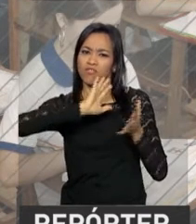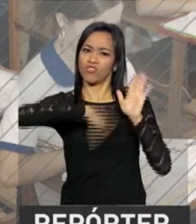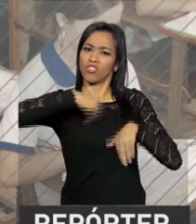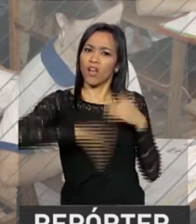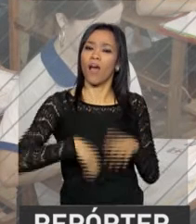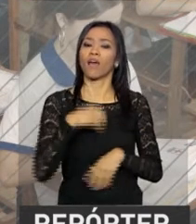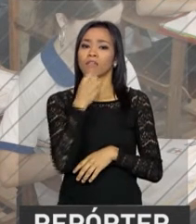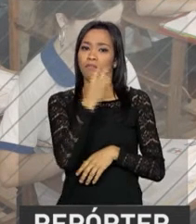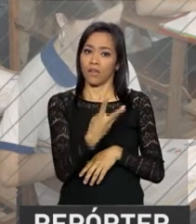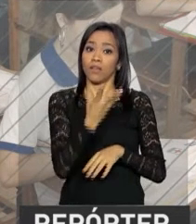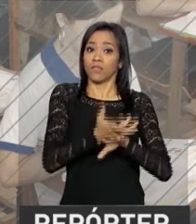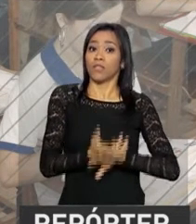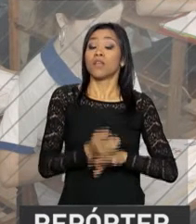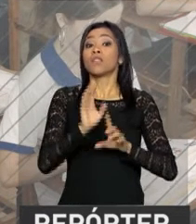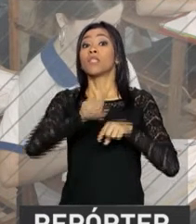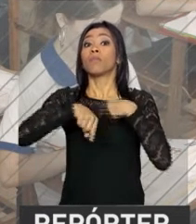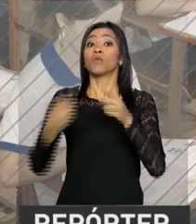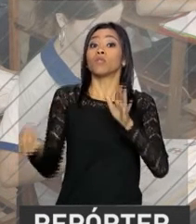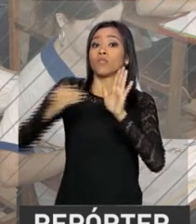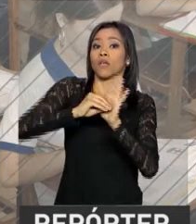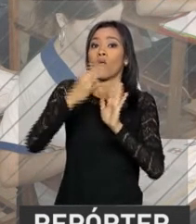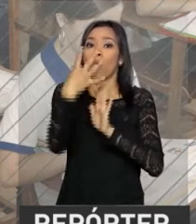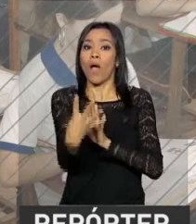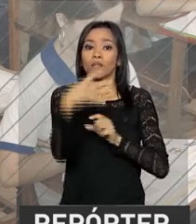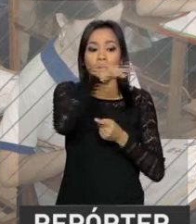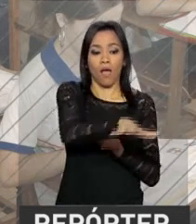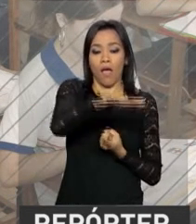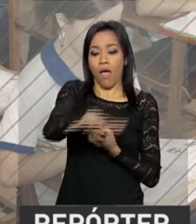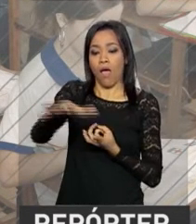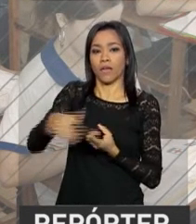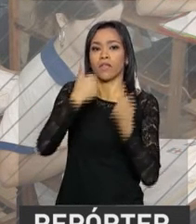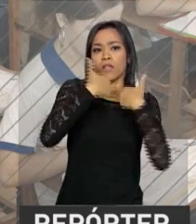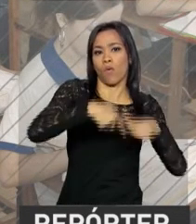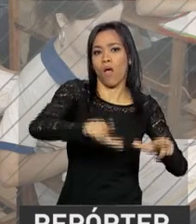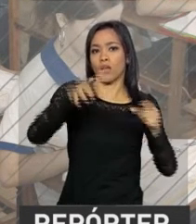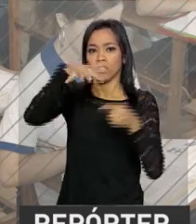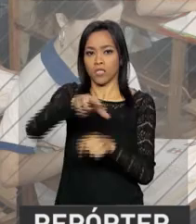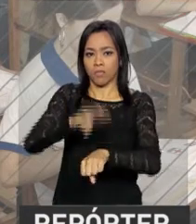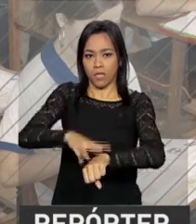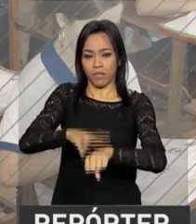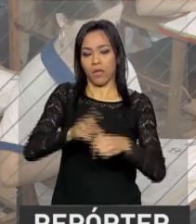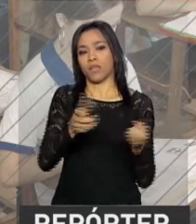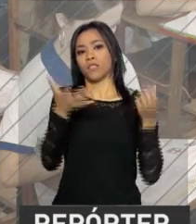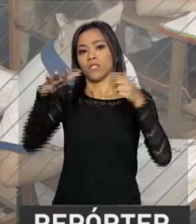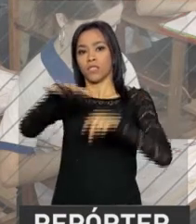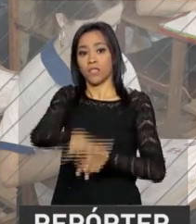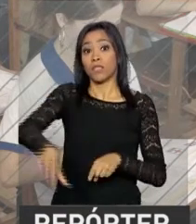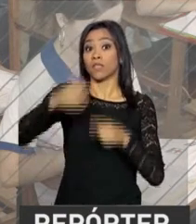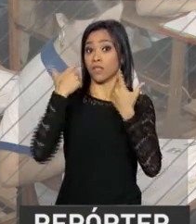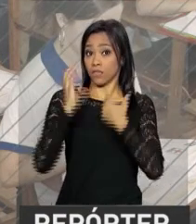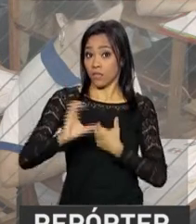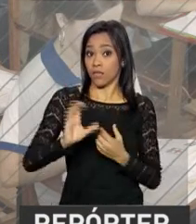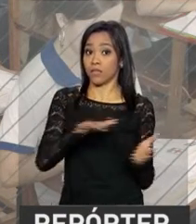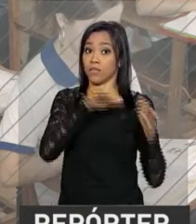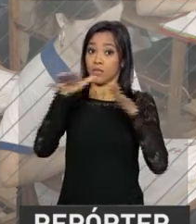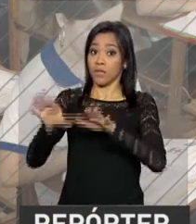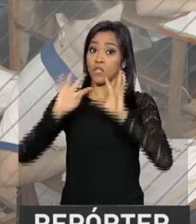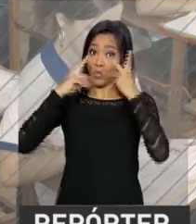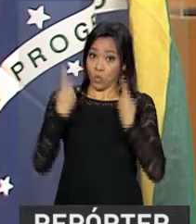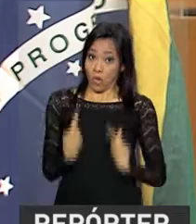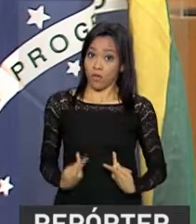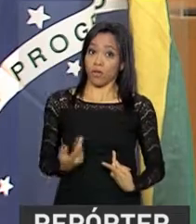e entrar em cena com quatro áreas de conhecimento linguagens matemática ciências da natureza e ciências